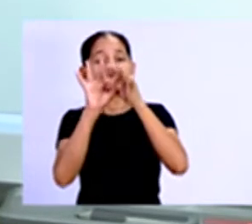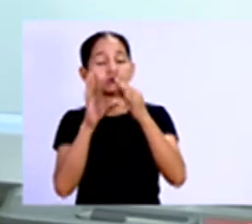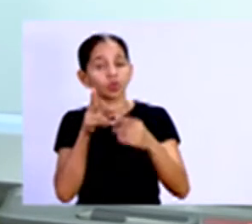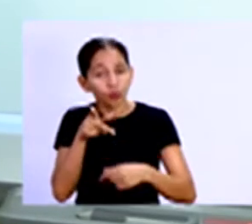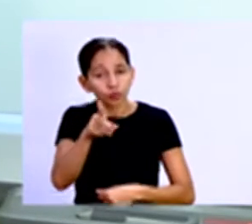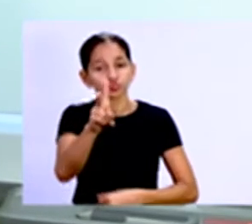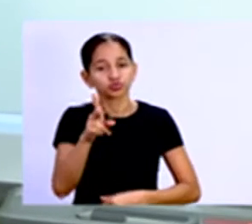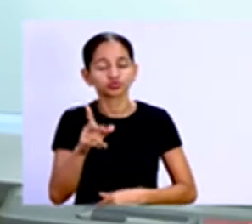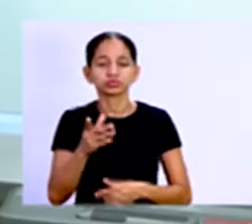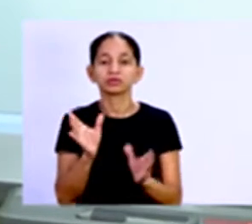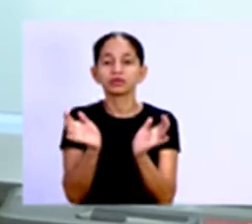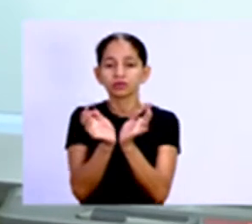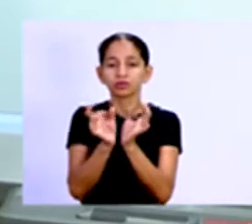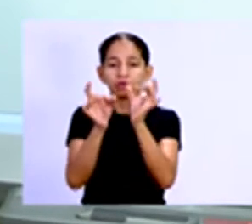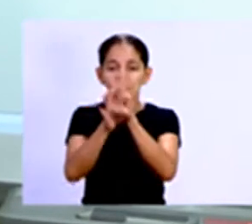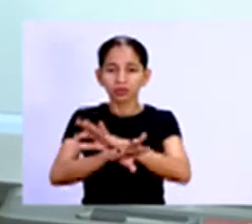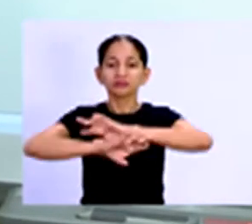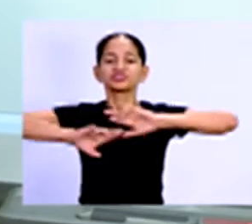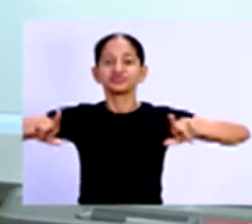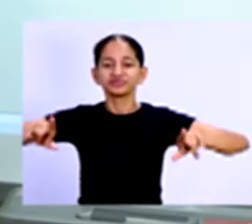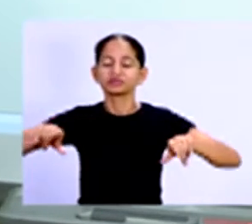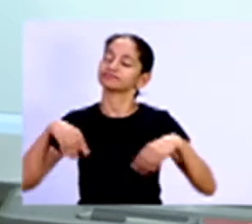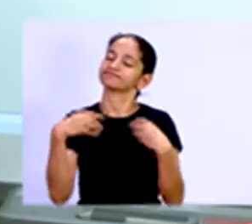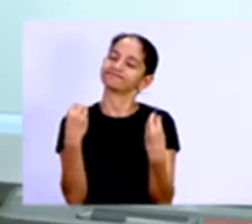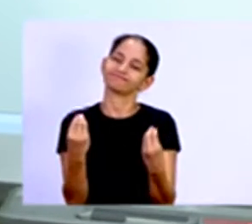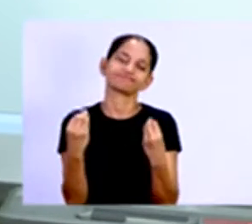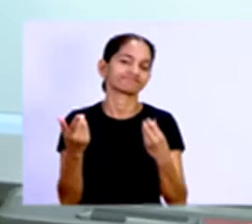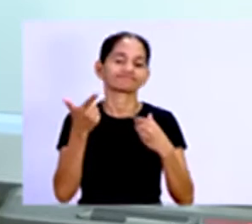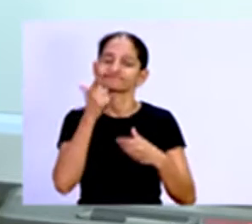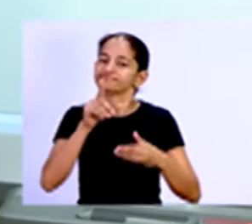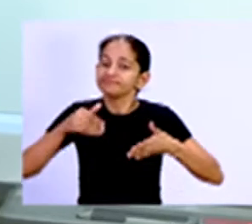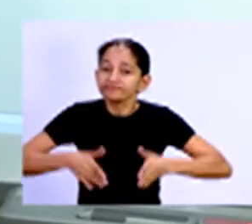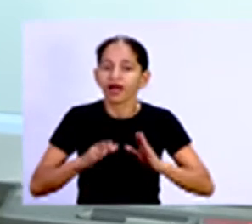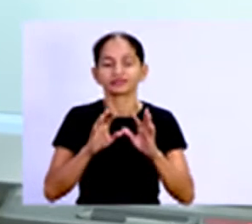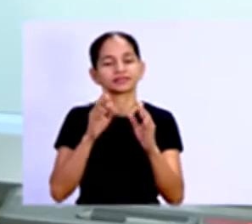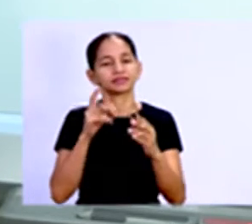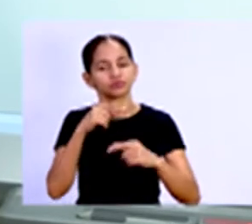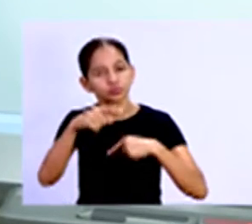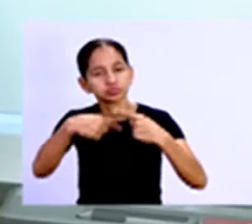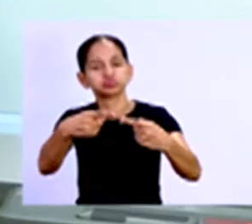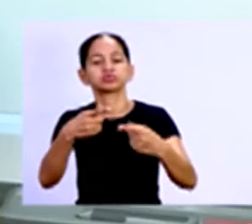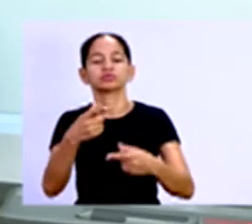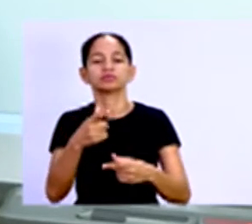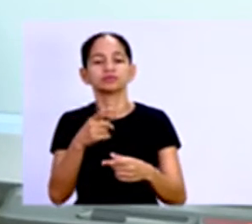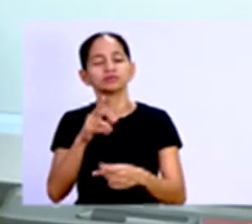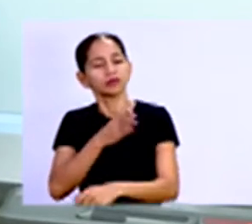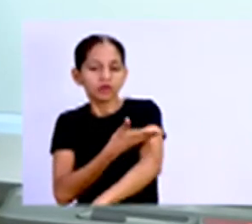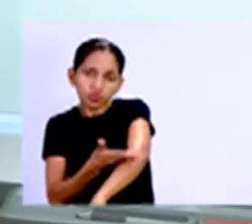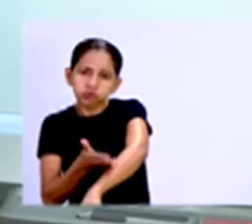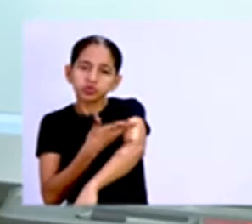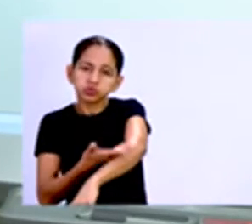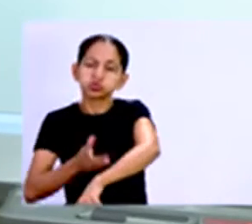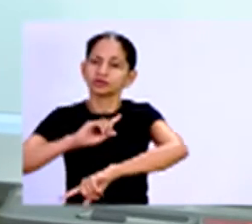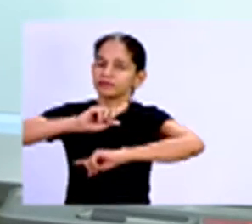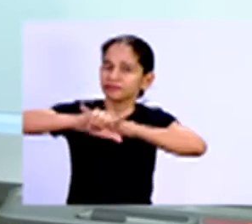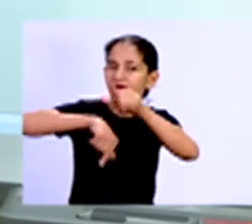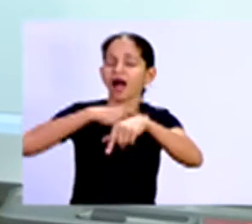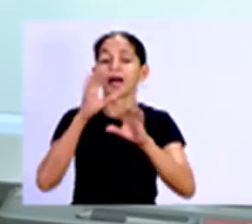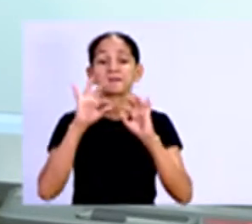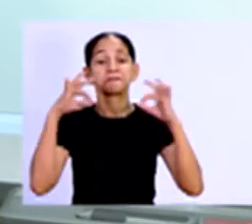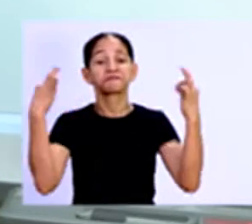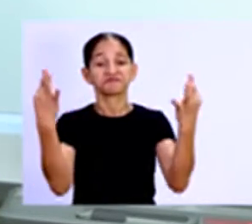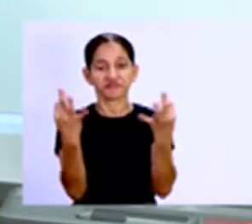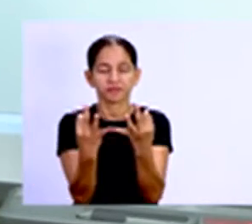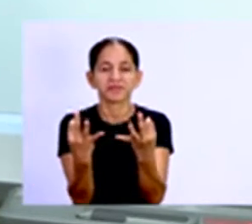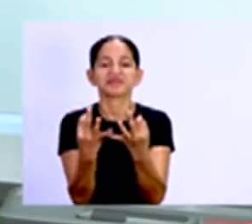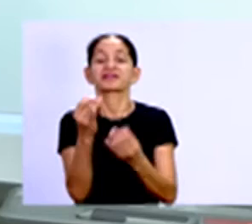cada geração seria totalmente diferente. E se a gente observar, de uma geração para outra, quando se pensa em família, quando